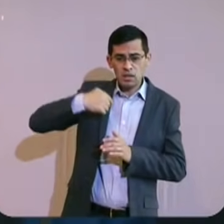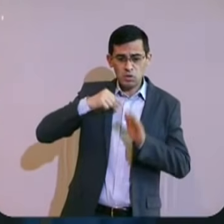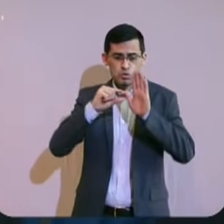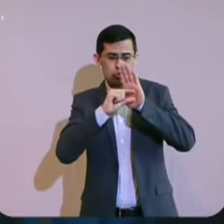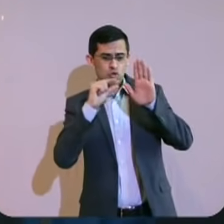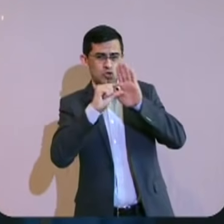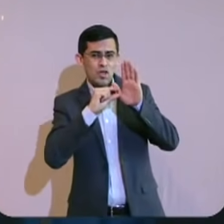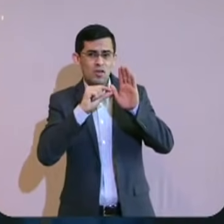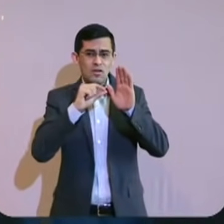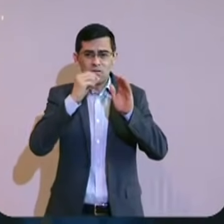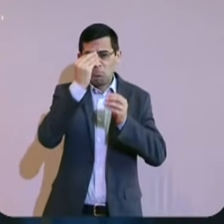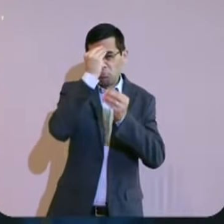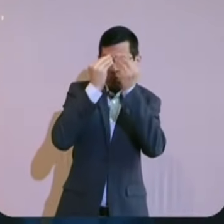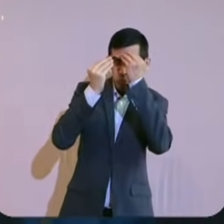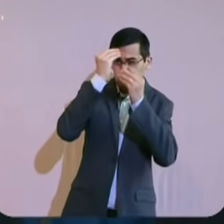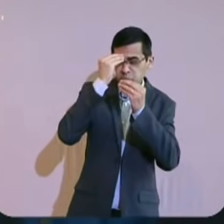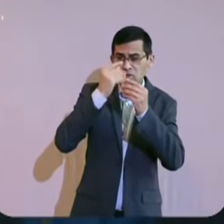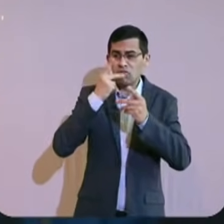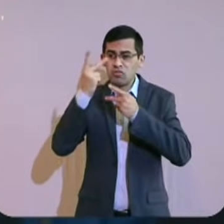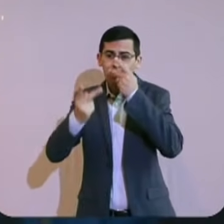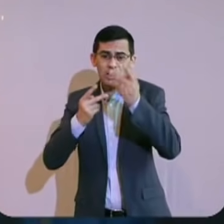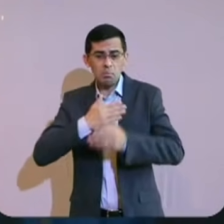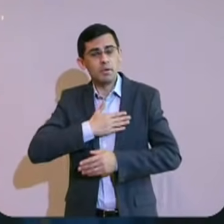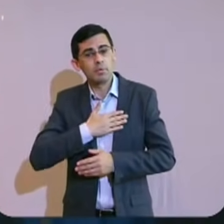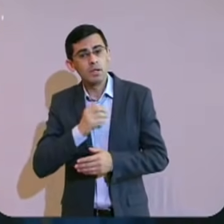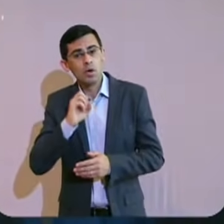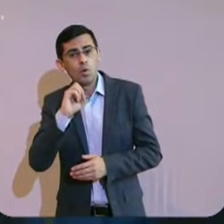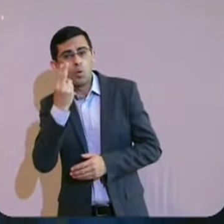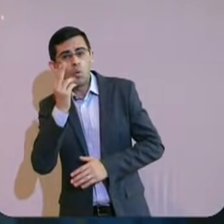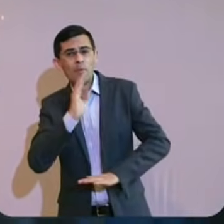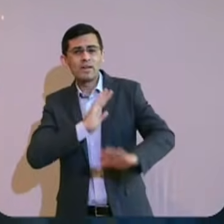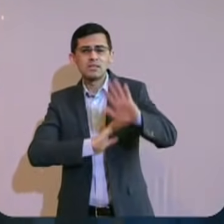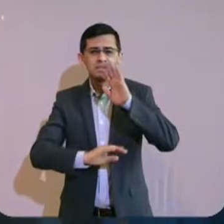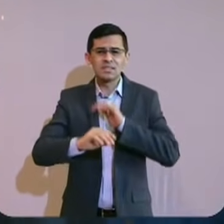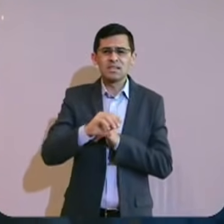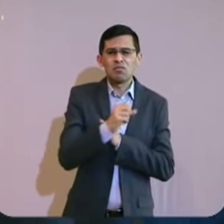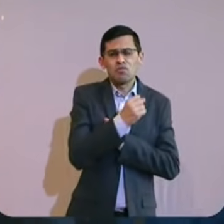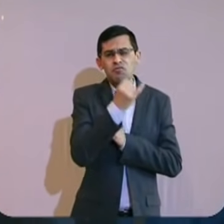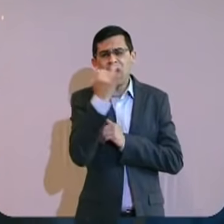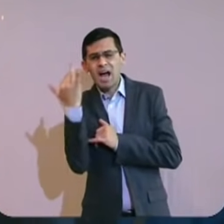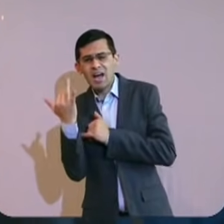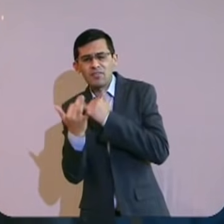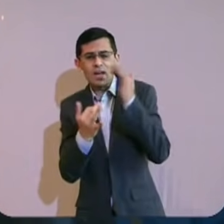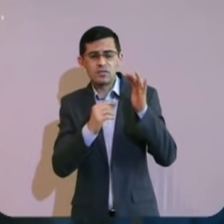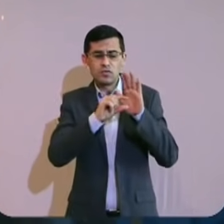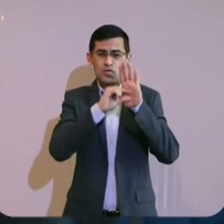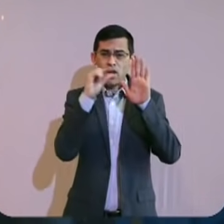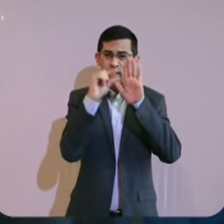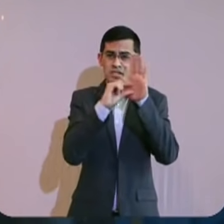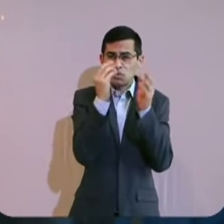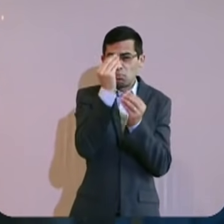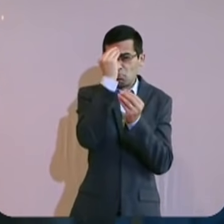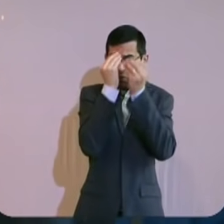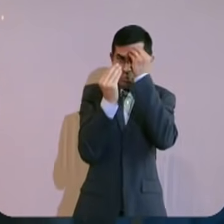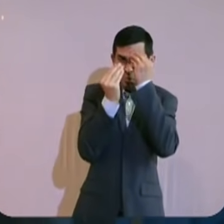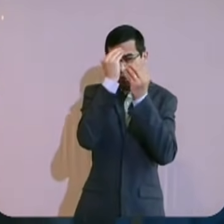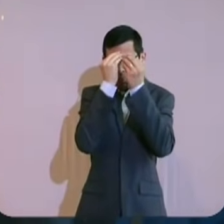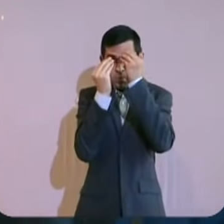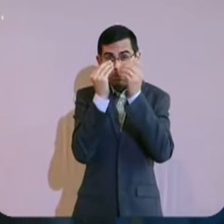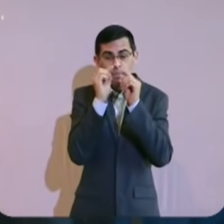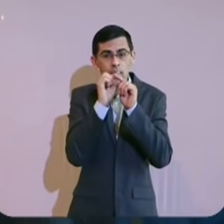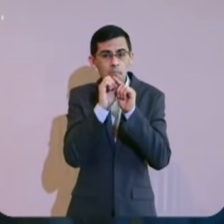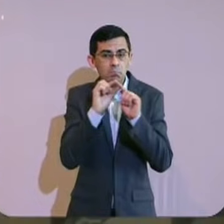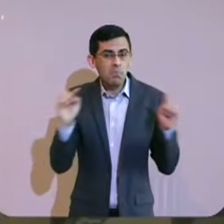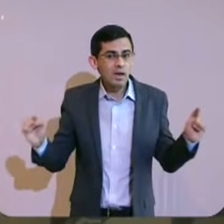versículo da Bíblia e recitar para mim. Talvez você tenha vários versículos da Bíblia na sua mente,